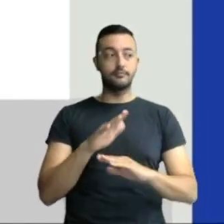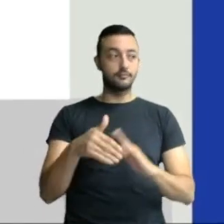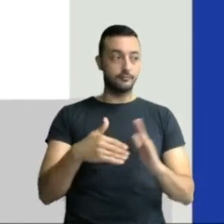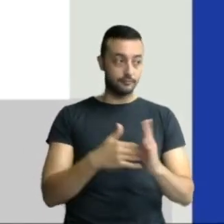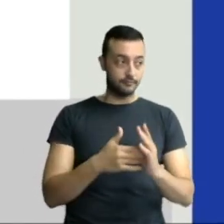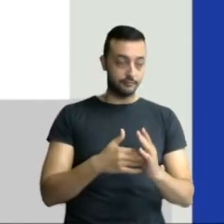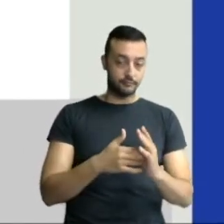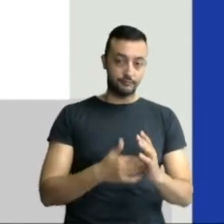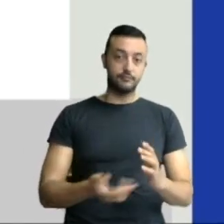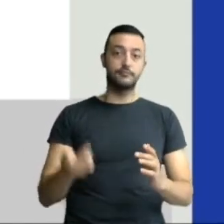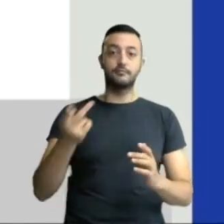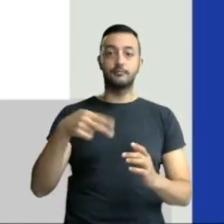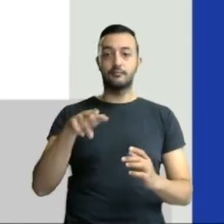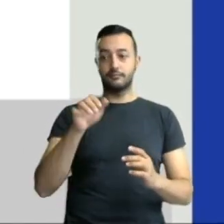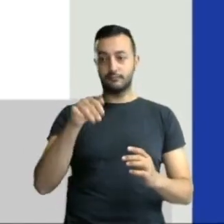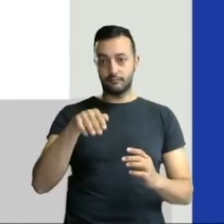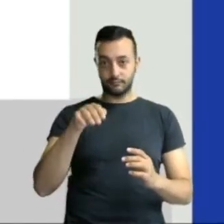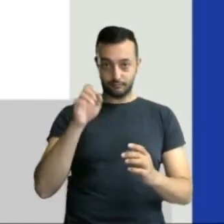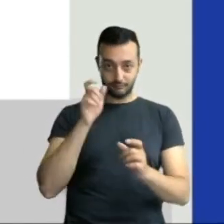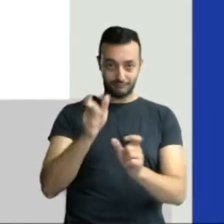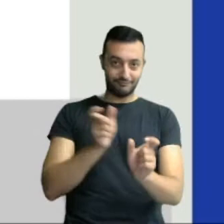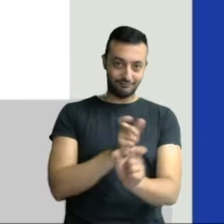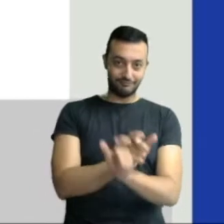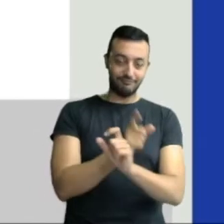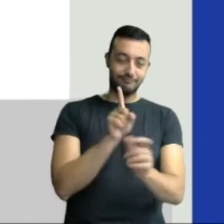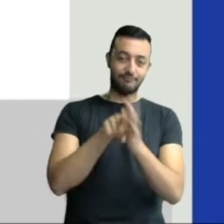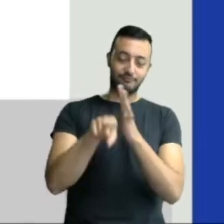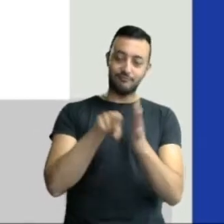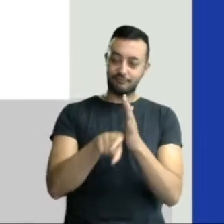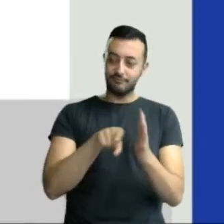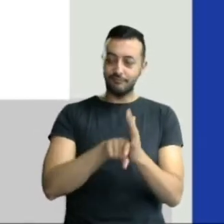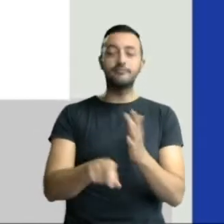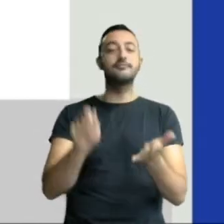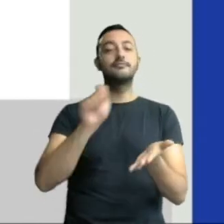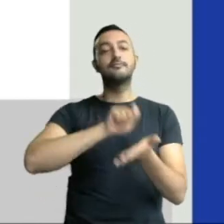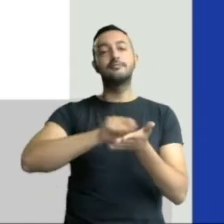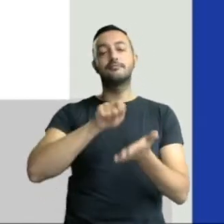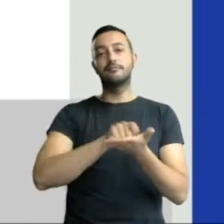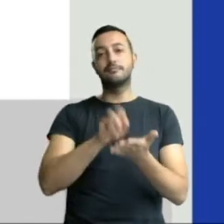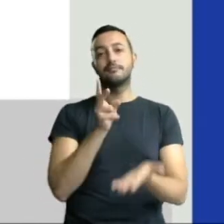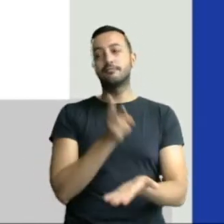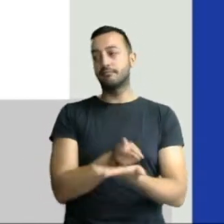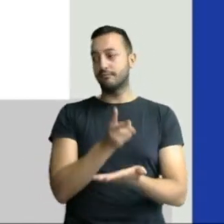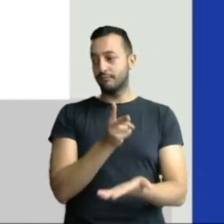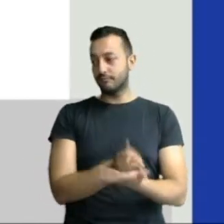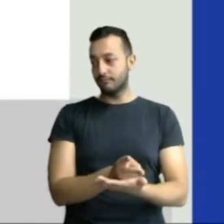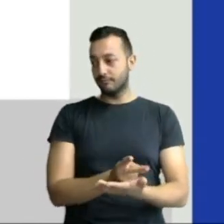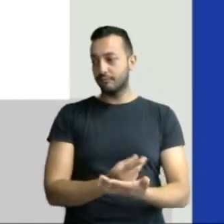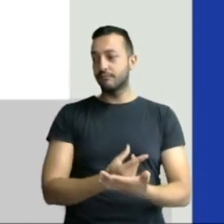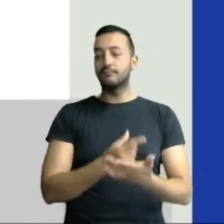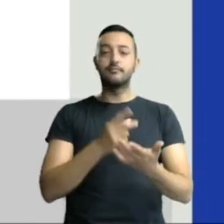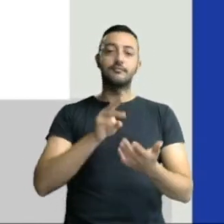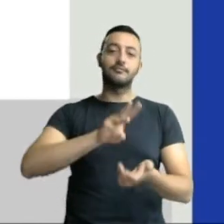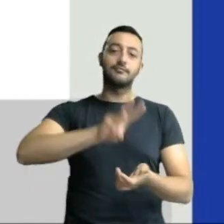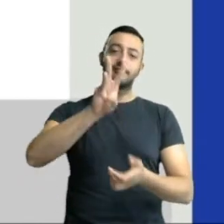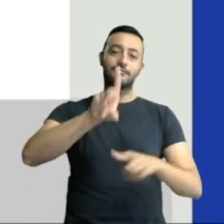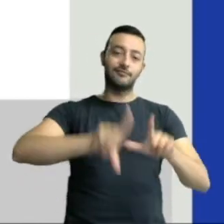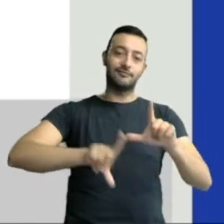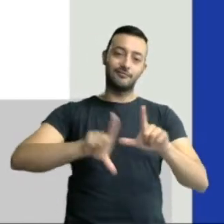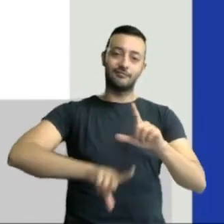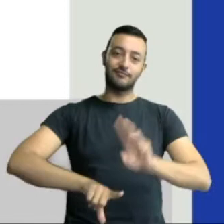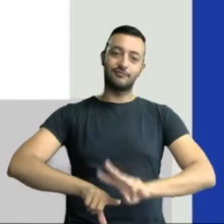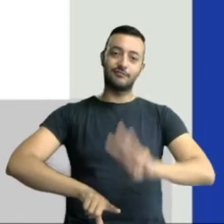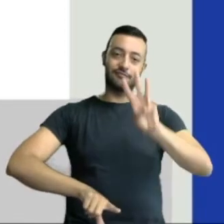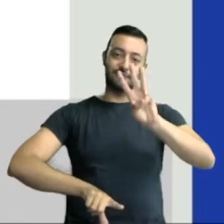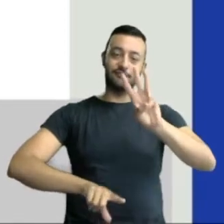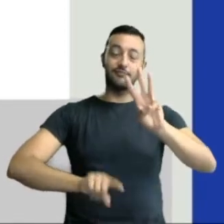Todos os pronomes interrogativos, certo? Eles são escritos inicialmente com a consoante W, com